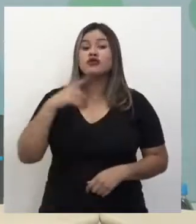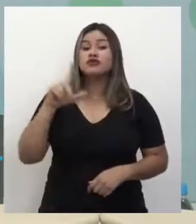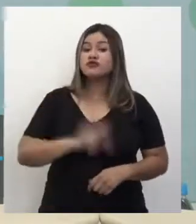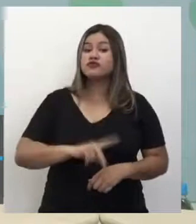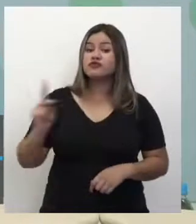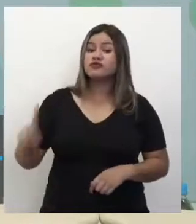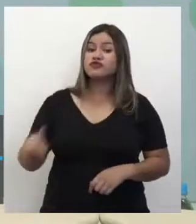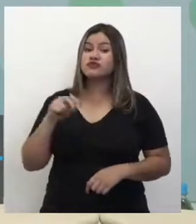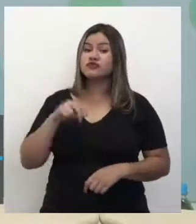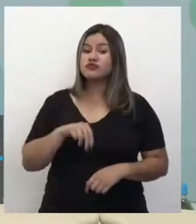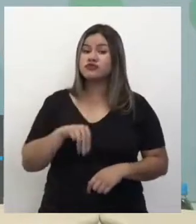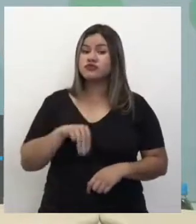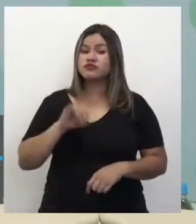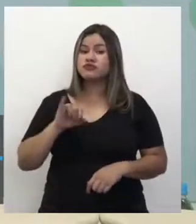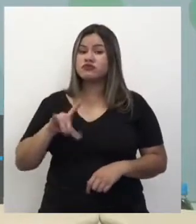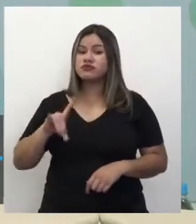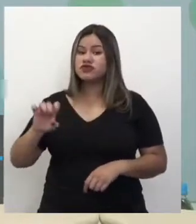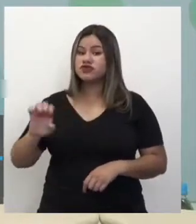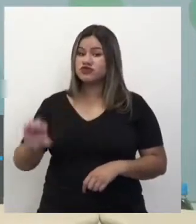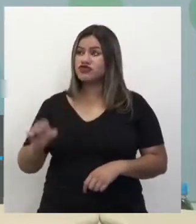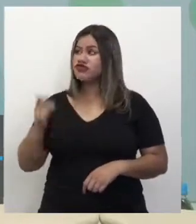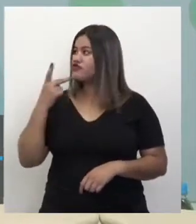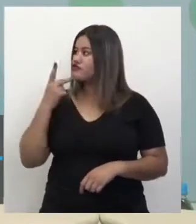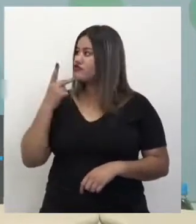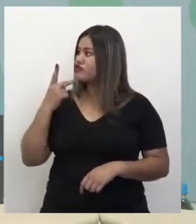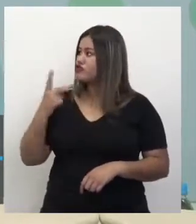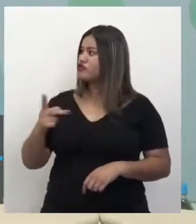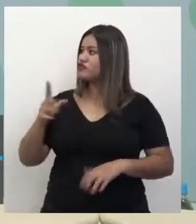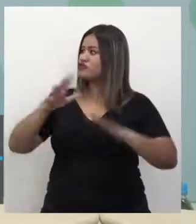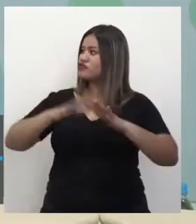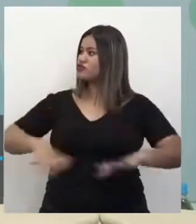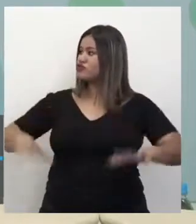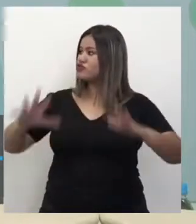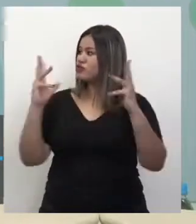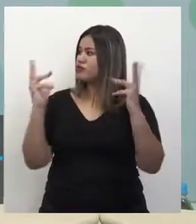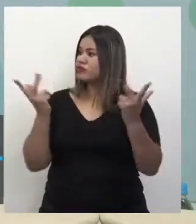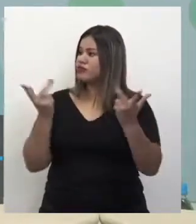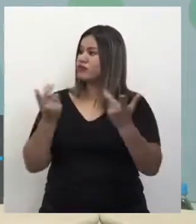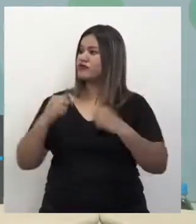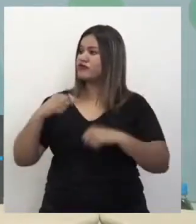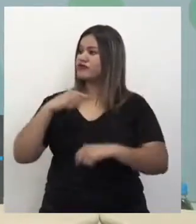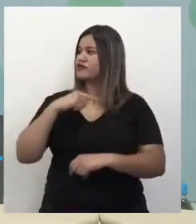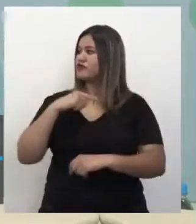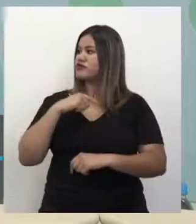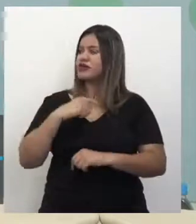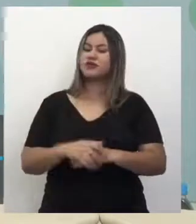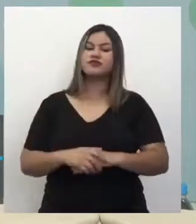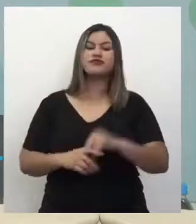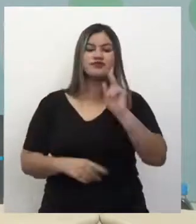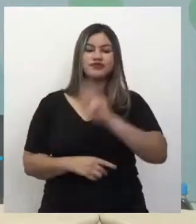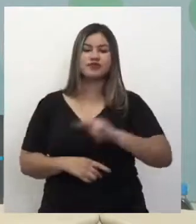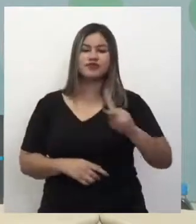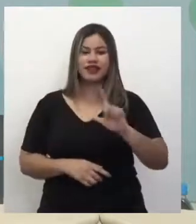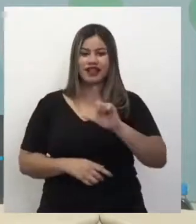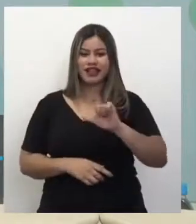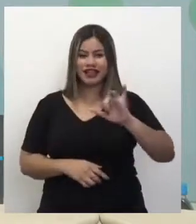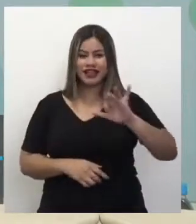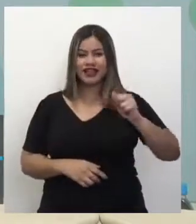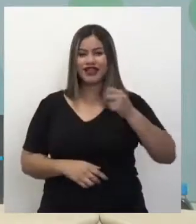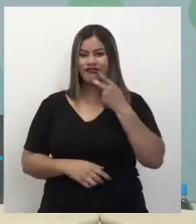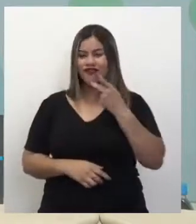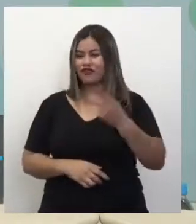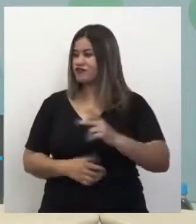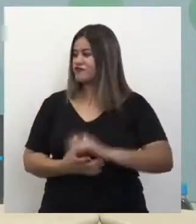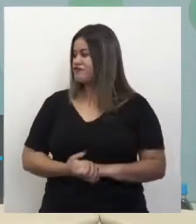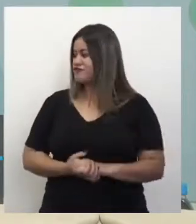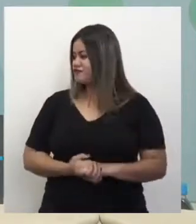Professora Nilde diz que todos são incríveis, né? Mandando um bom dia, professora Leila, um bom dia para você também, Leila. Um grande abraço aí.